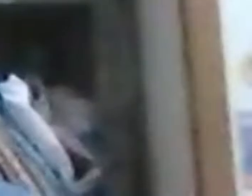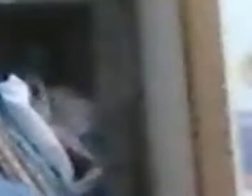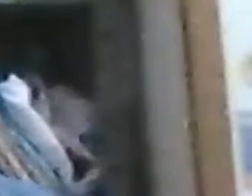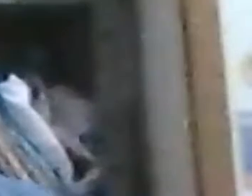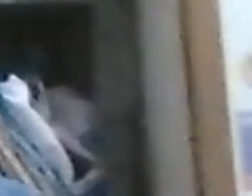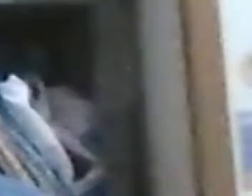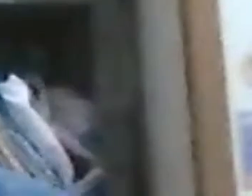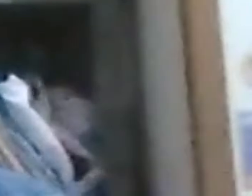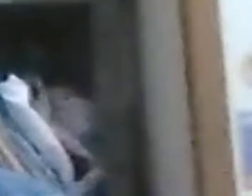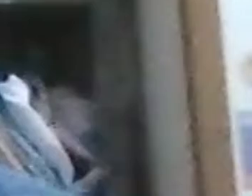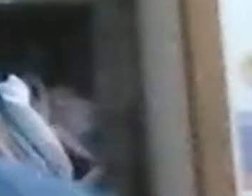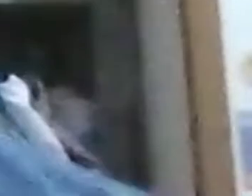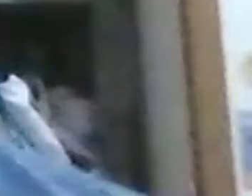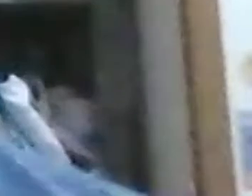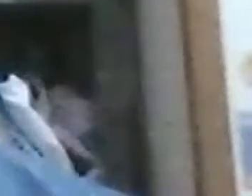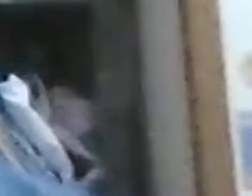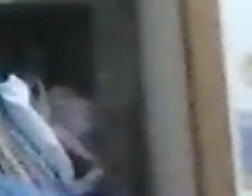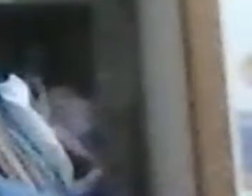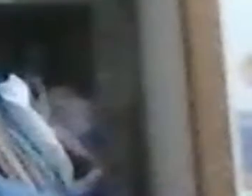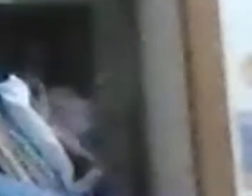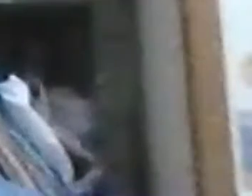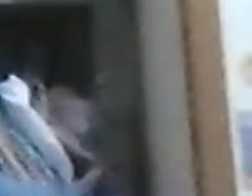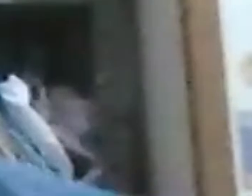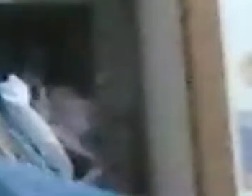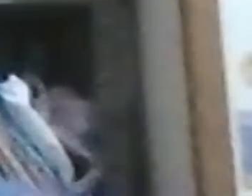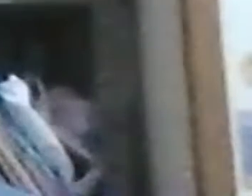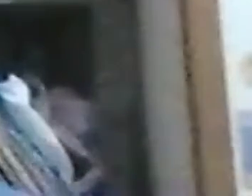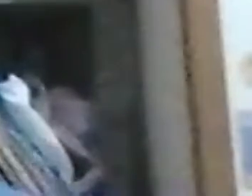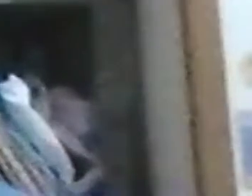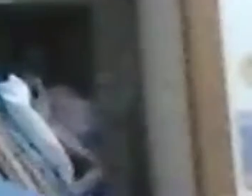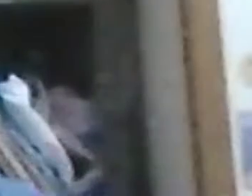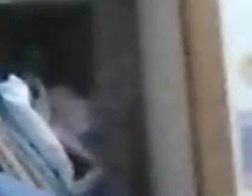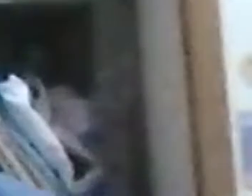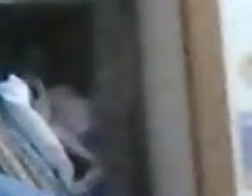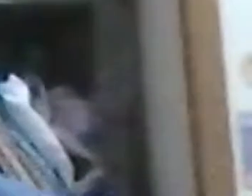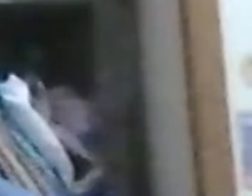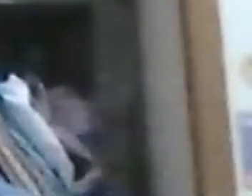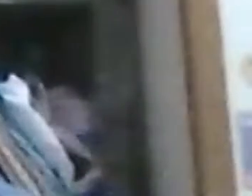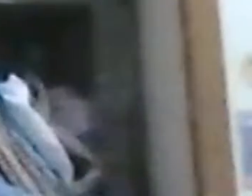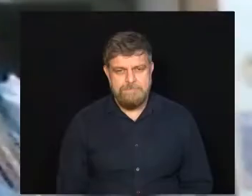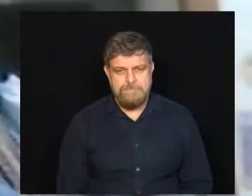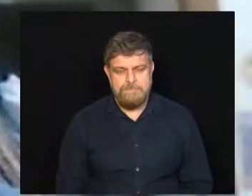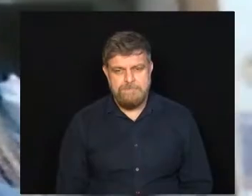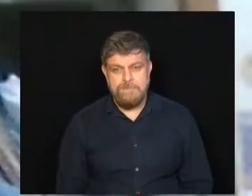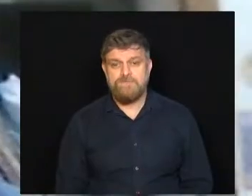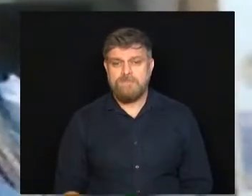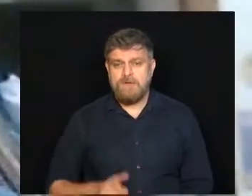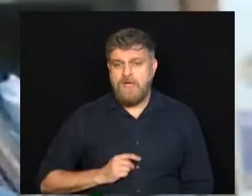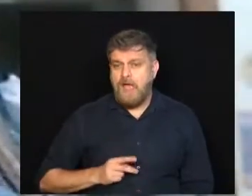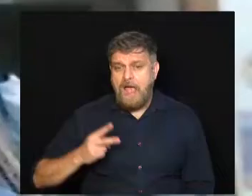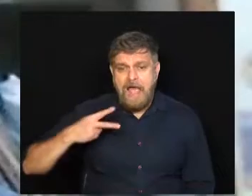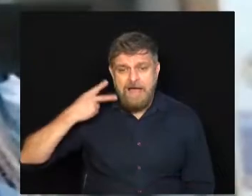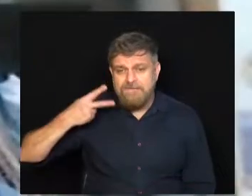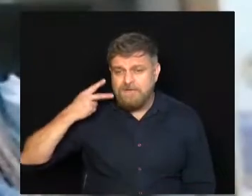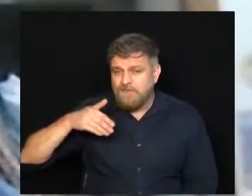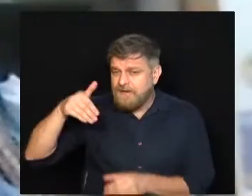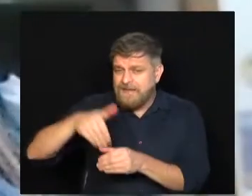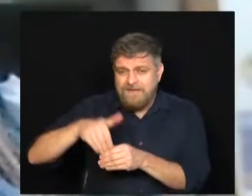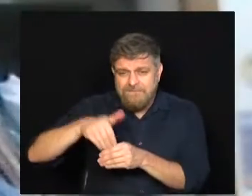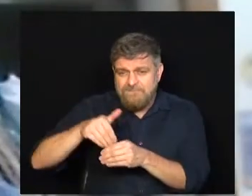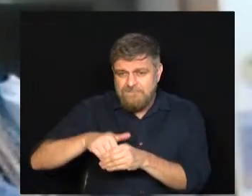altos, mas, querendo ou não, a vereadora mais votada do país, Érica Hilton, que